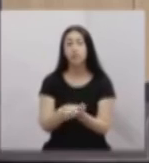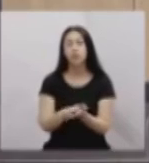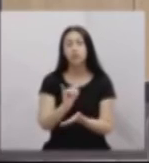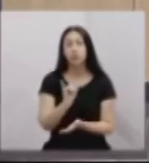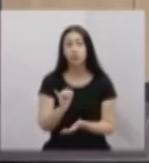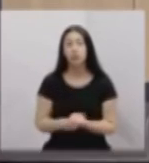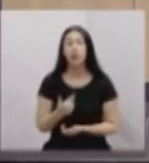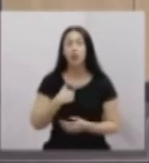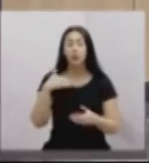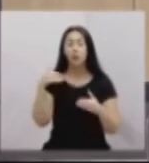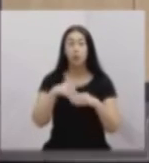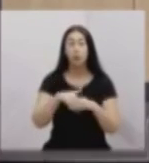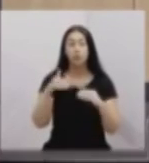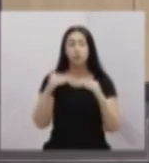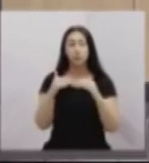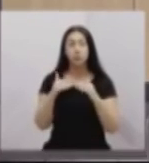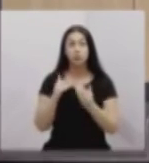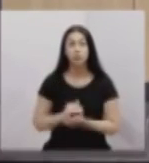Já sou favorável já.